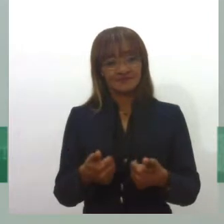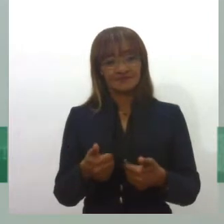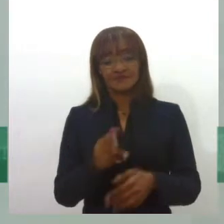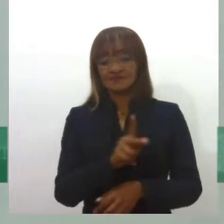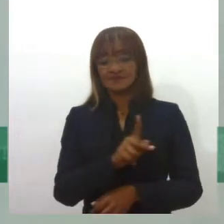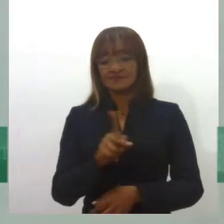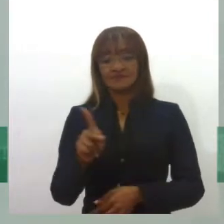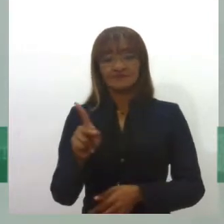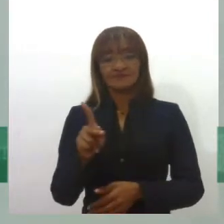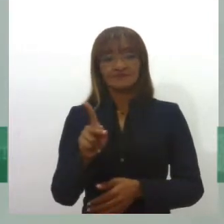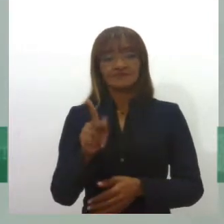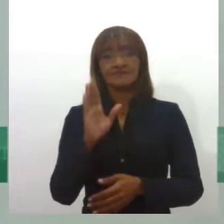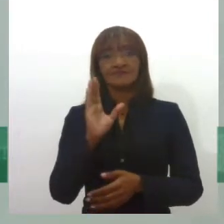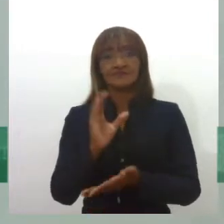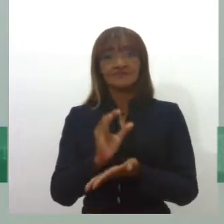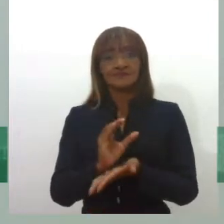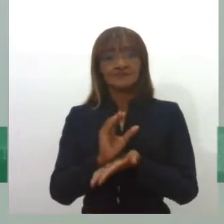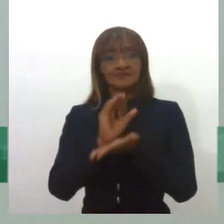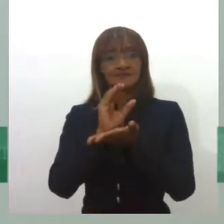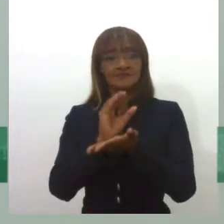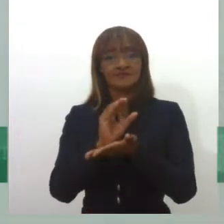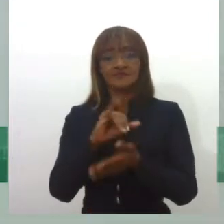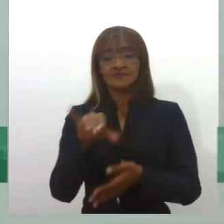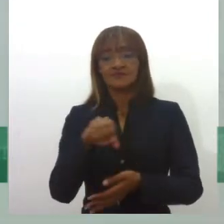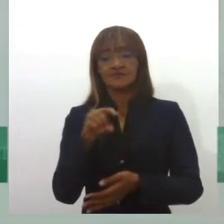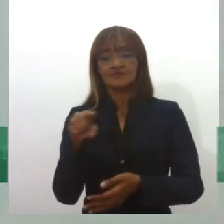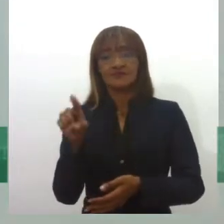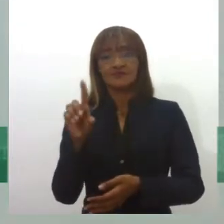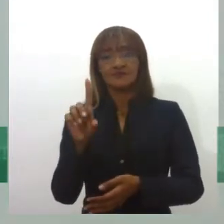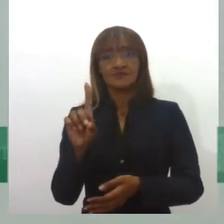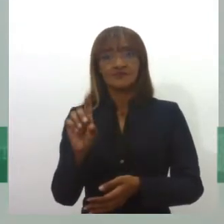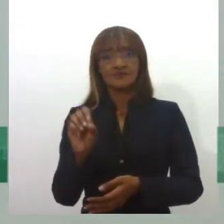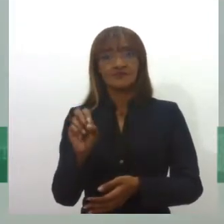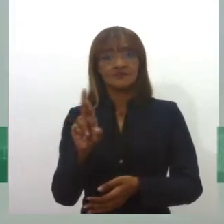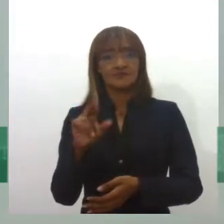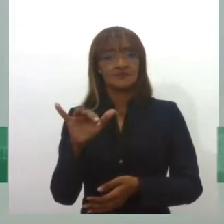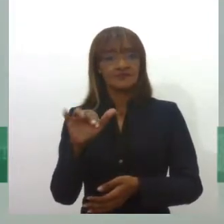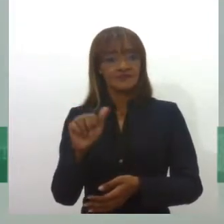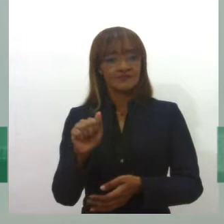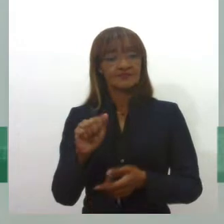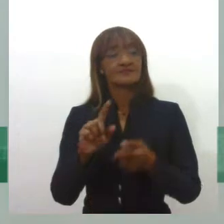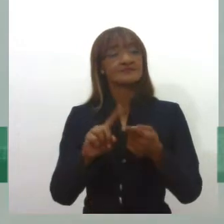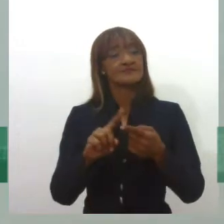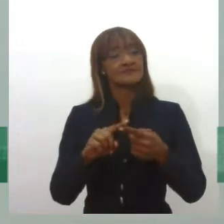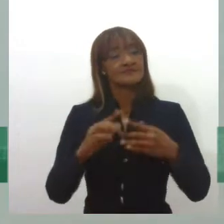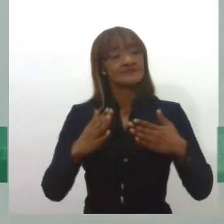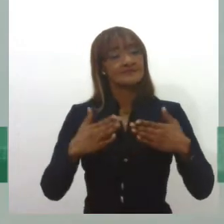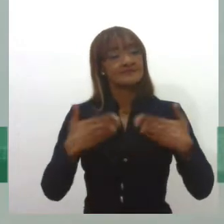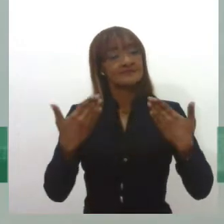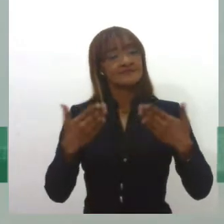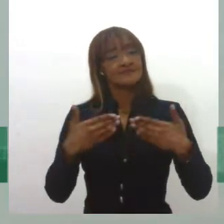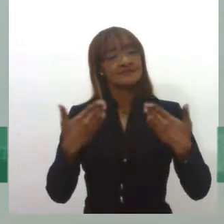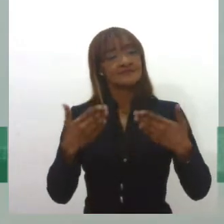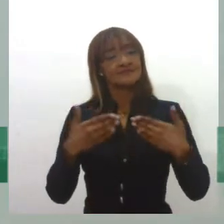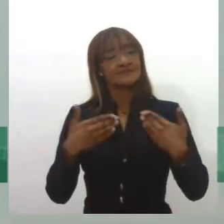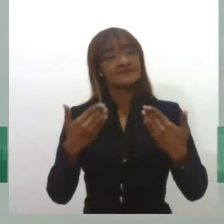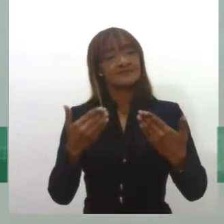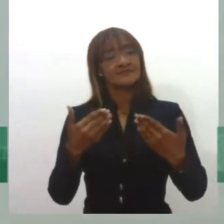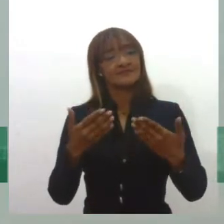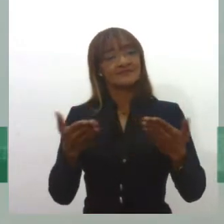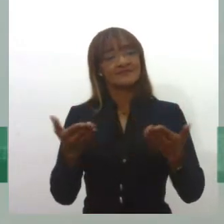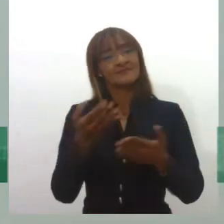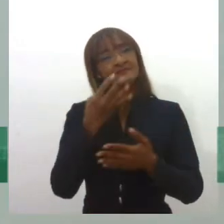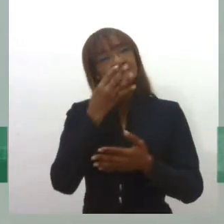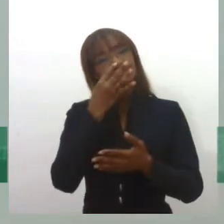Conselho Estadual de Educação, João Dória, também dizer da alegria de ter escutado no início desse programa